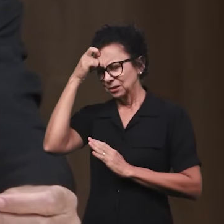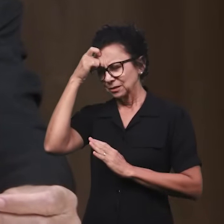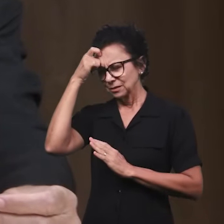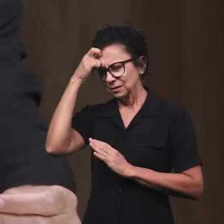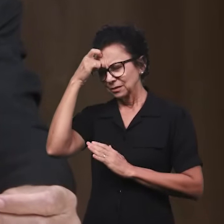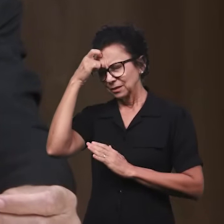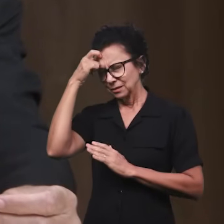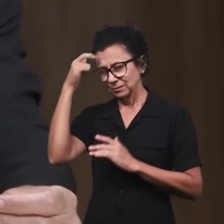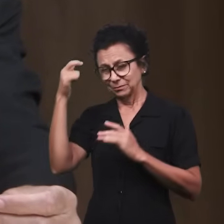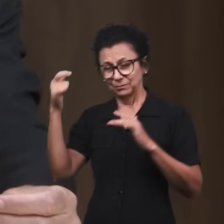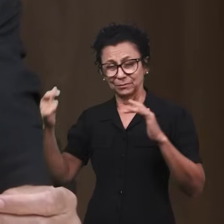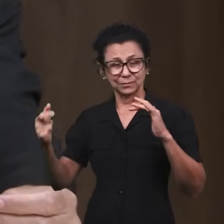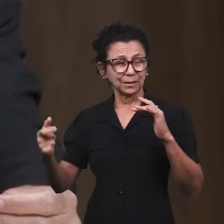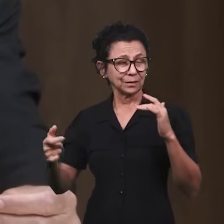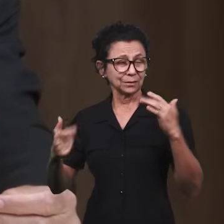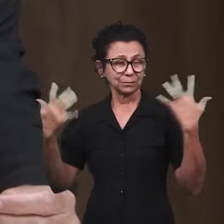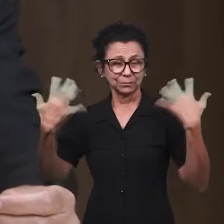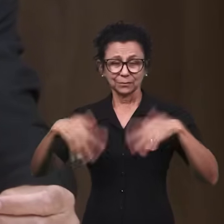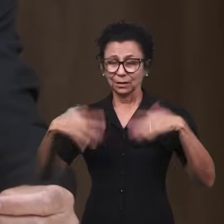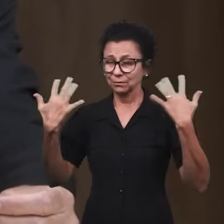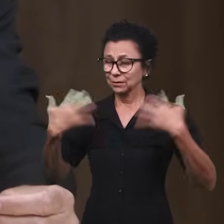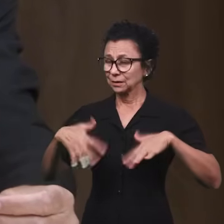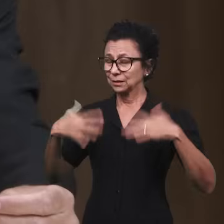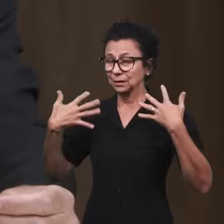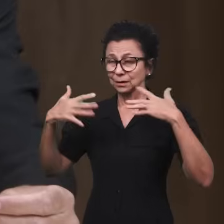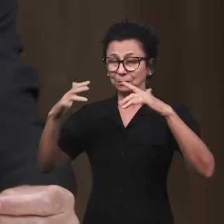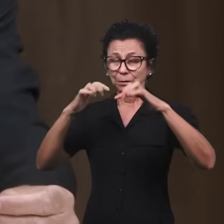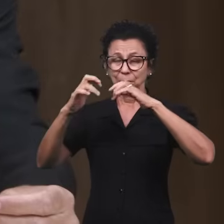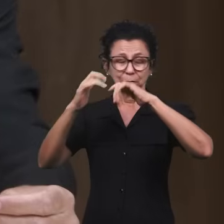minutos. Não consegue, porque